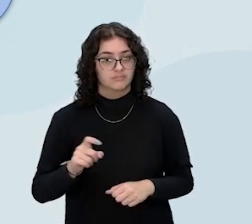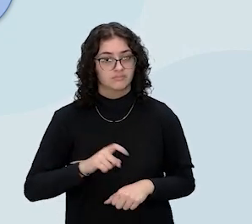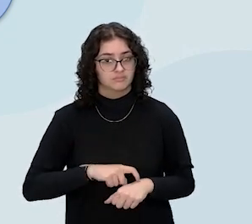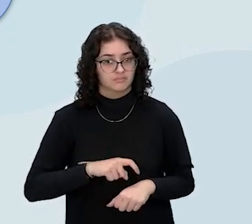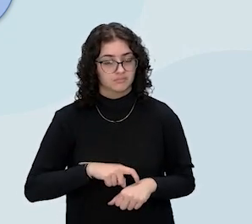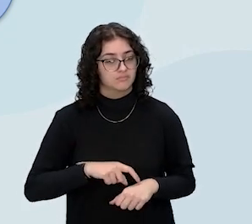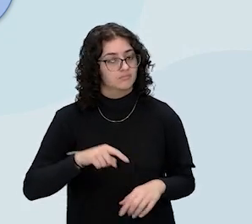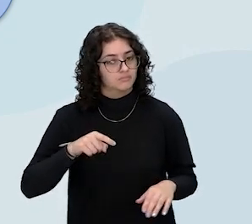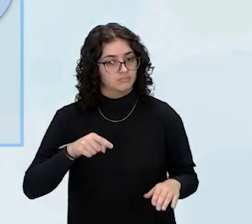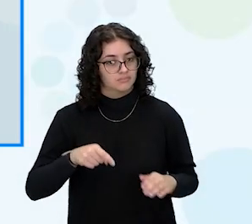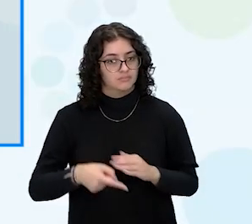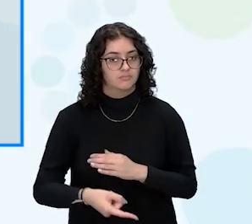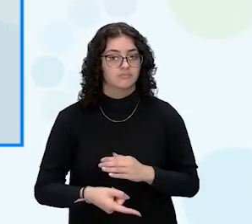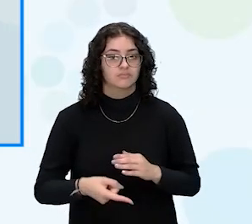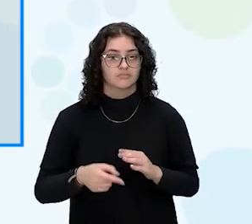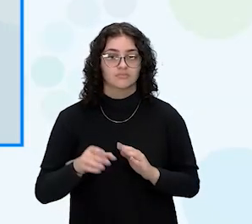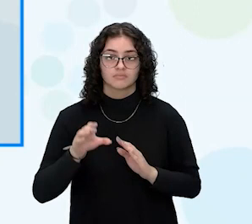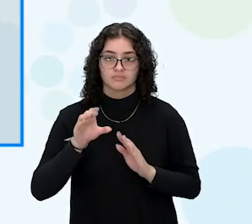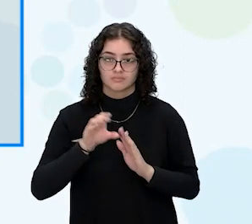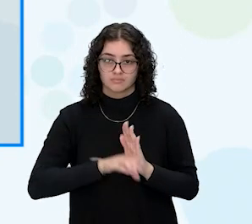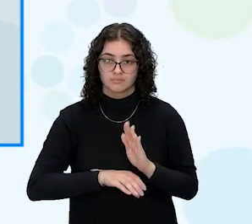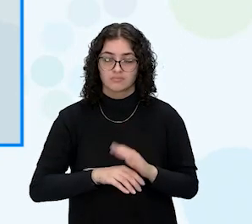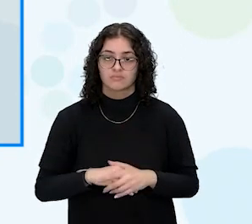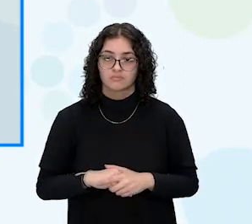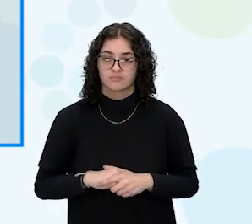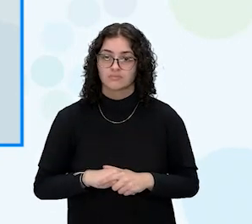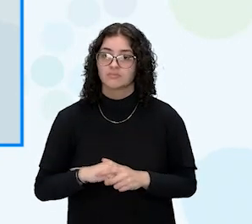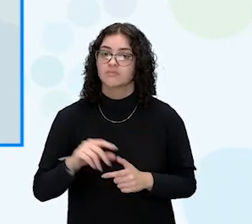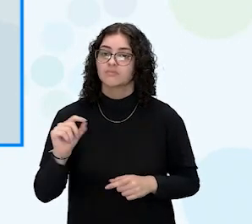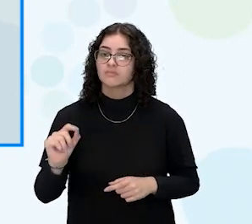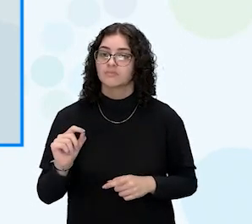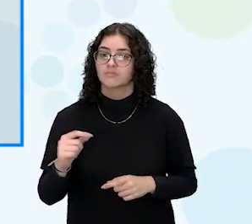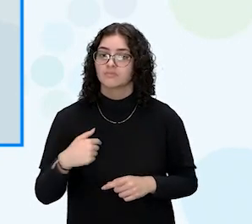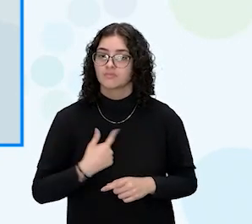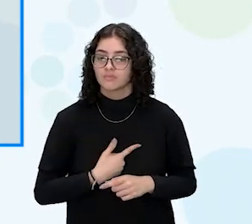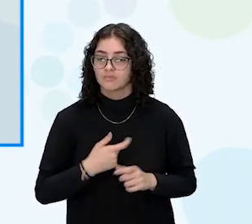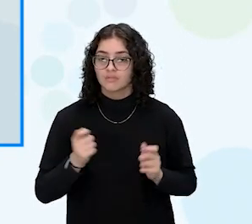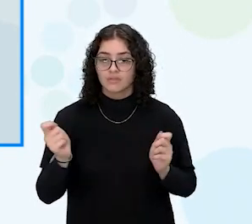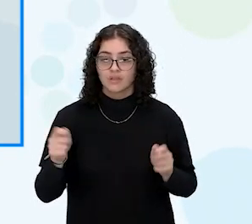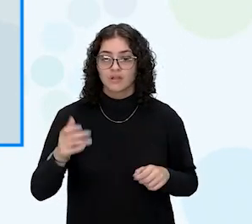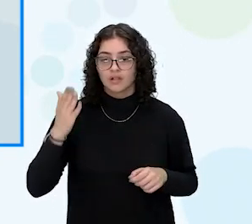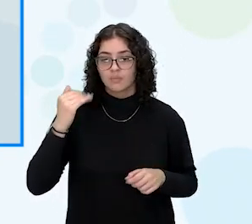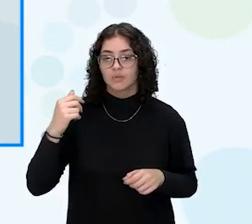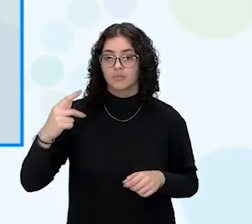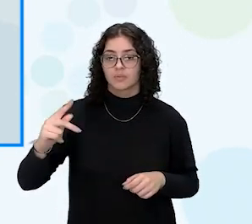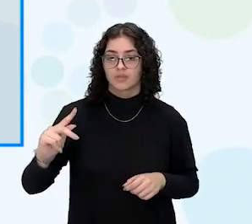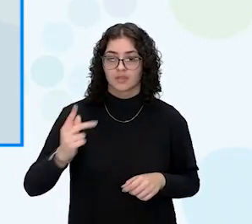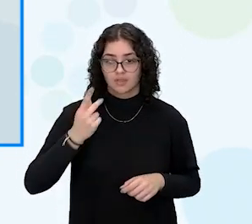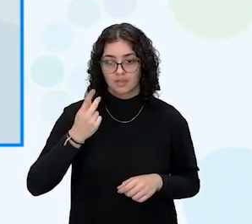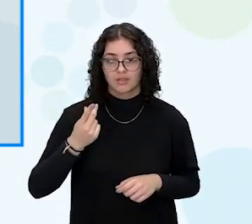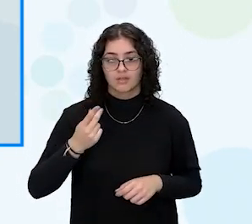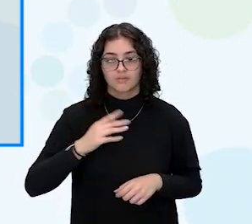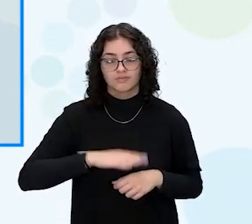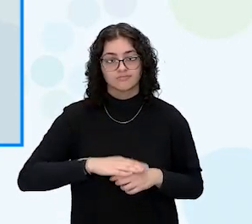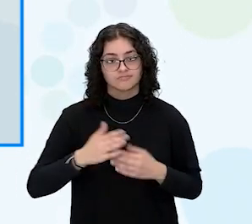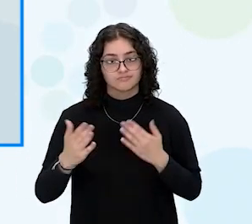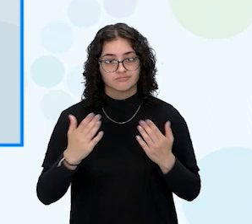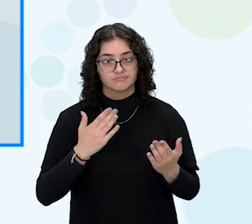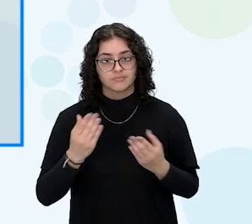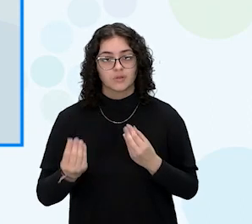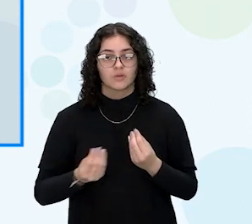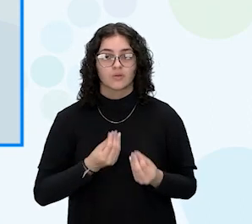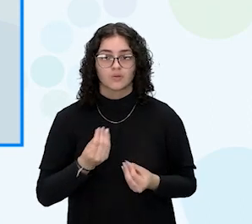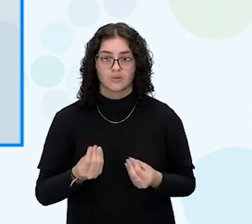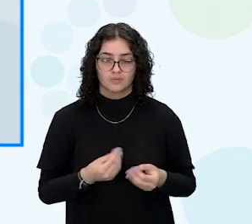de aprofundamento curricular. Então, o que mais que a gente pode saber sobre o pH? Faça um levantamento de plantas,